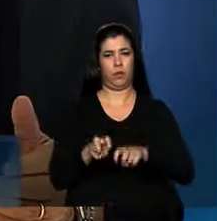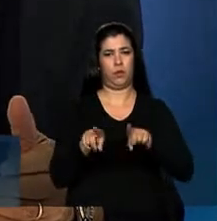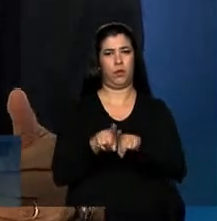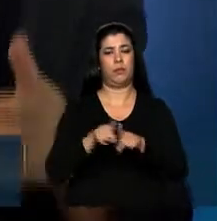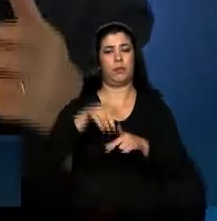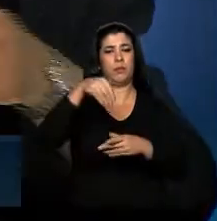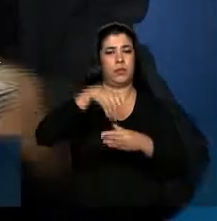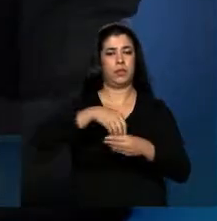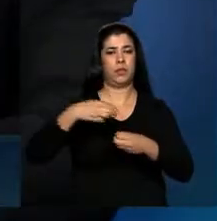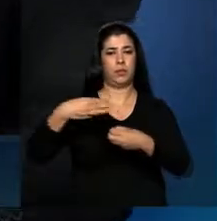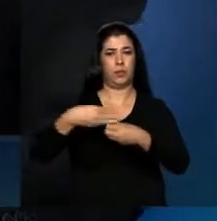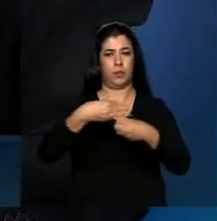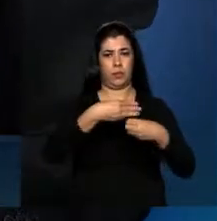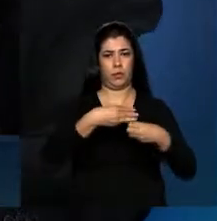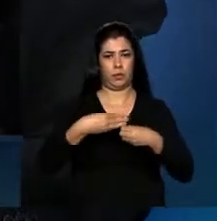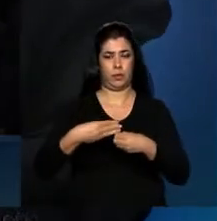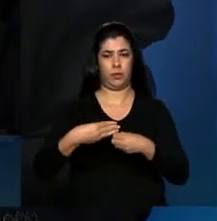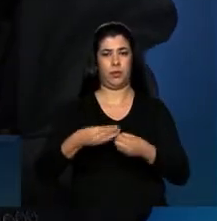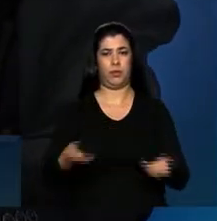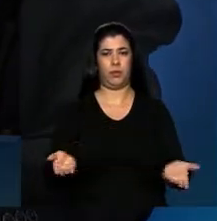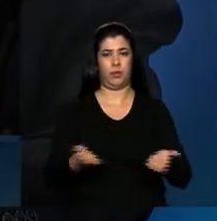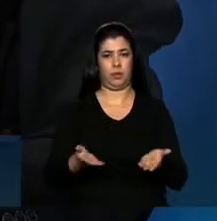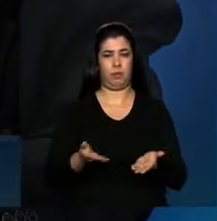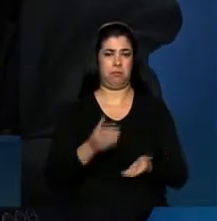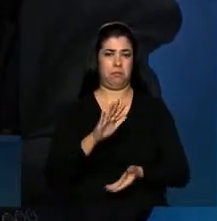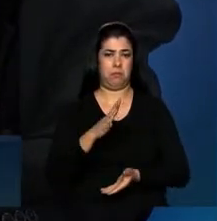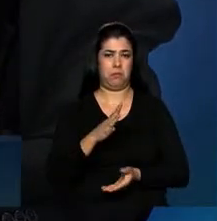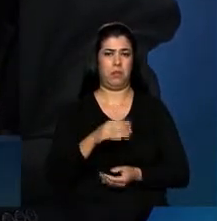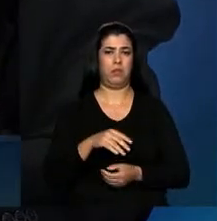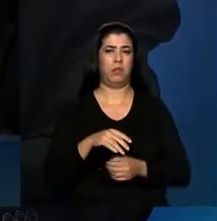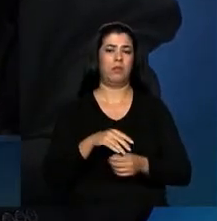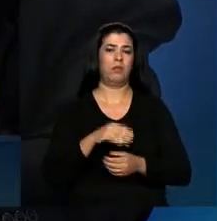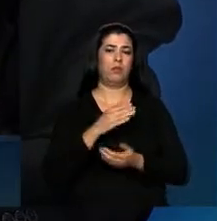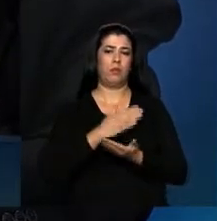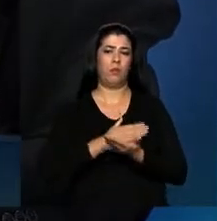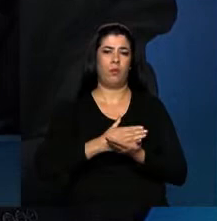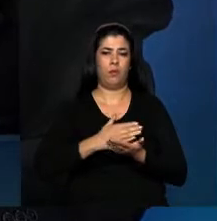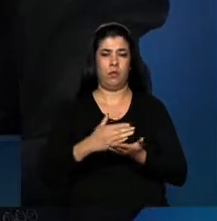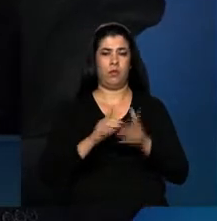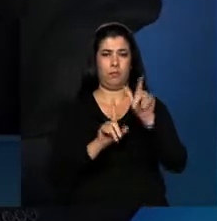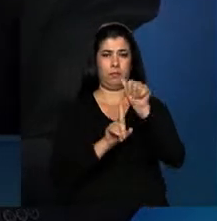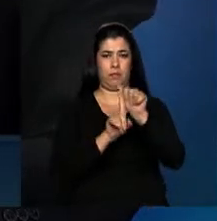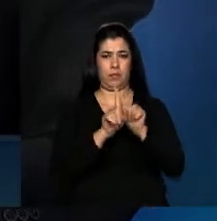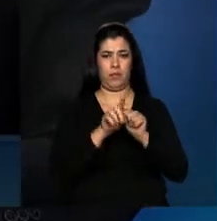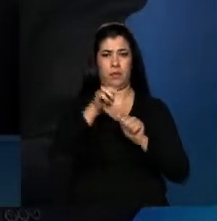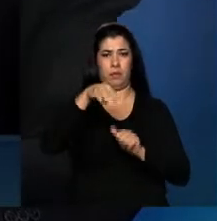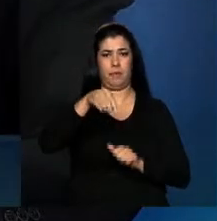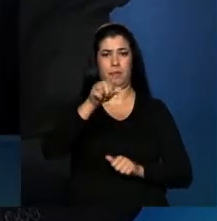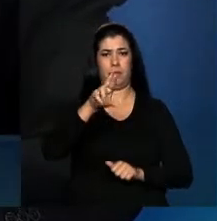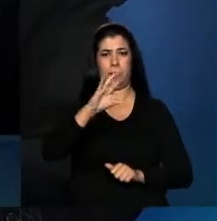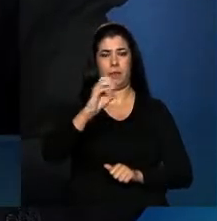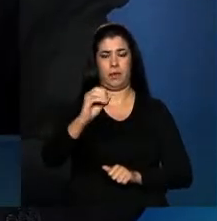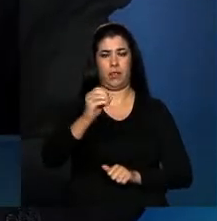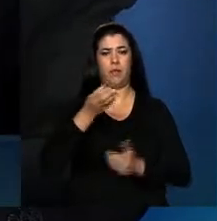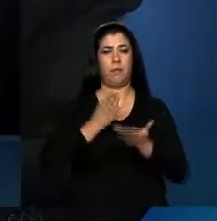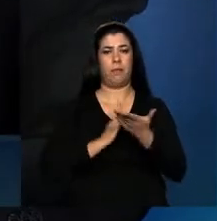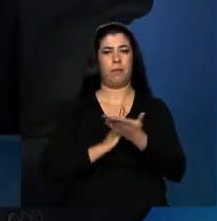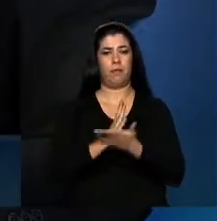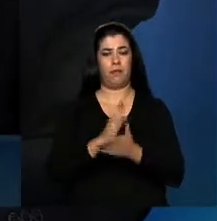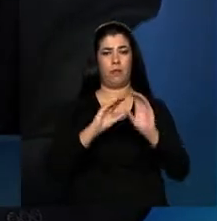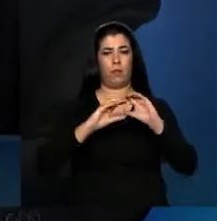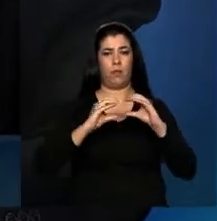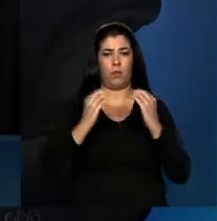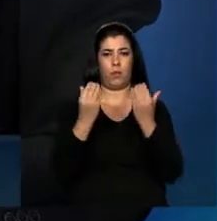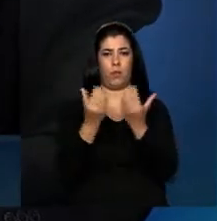municípios e que, agora, em meados do mês de março, foi aprovado no Conselho Deliberativo da CONTAG.